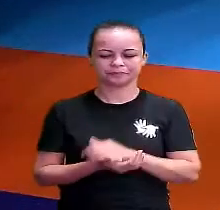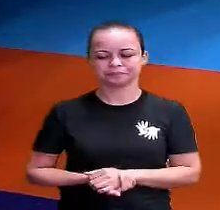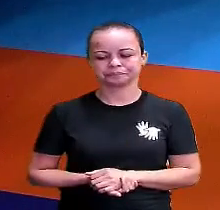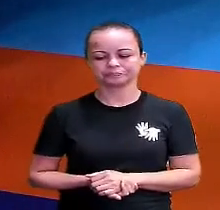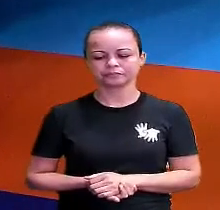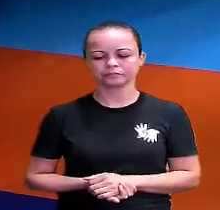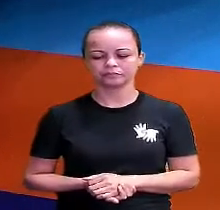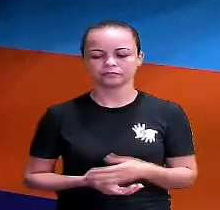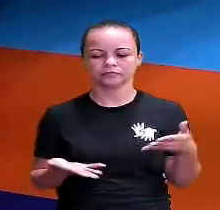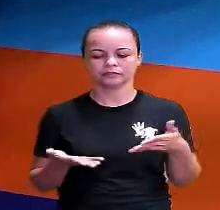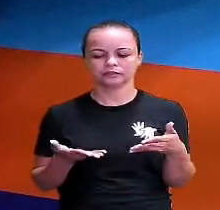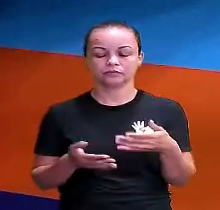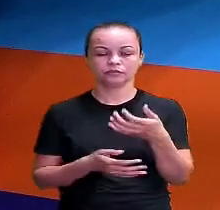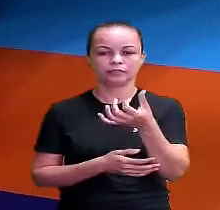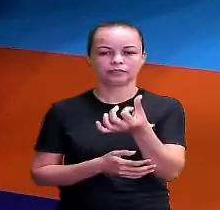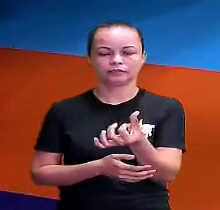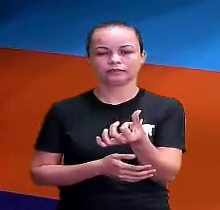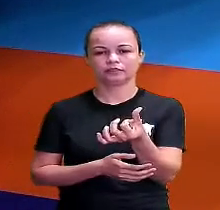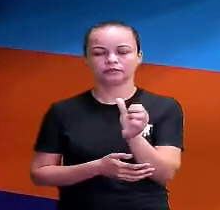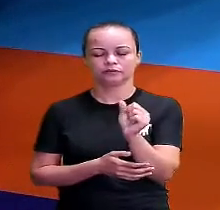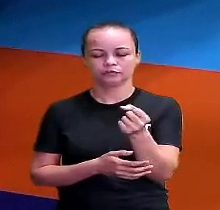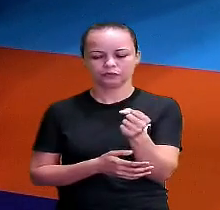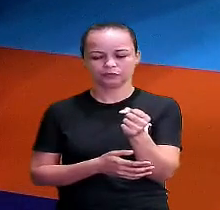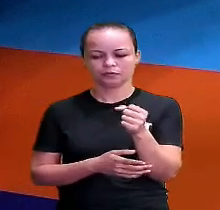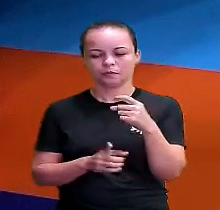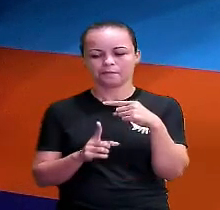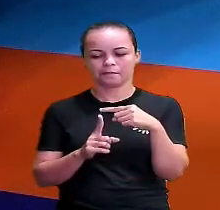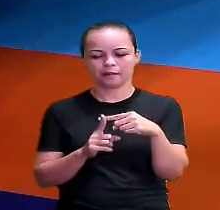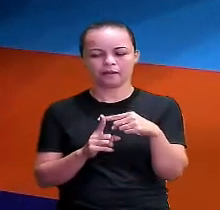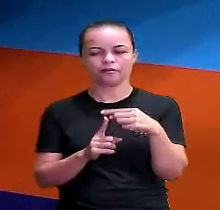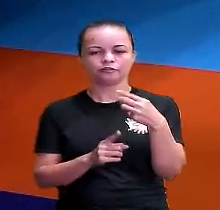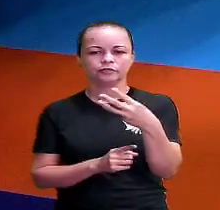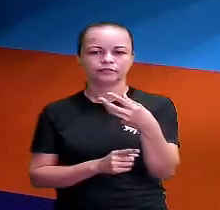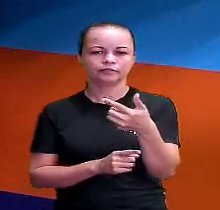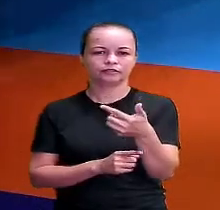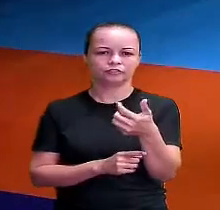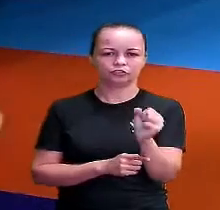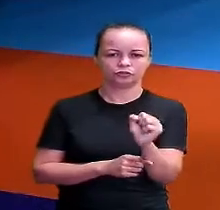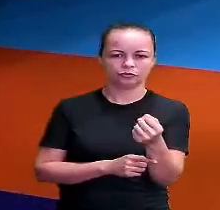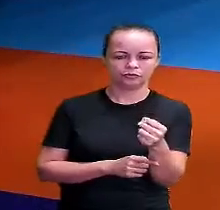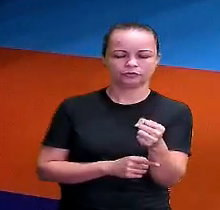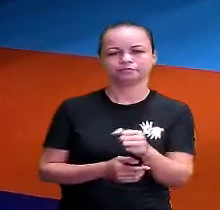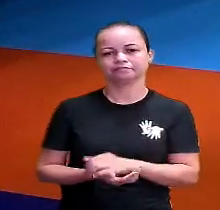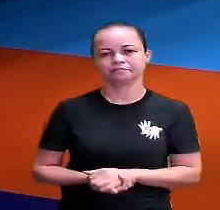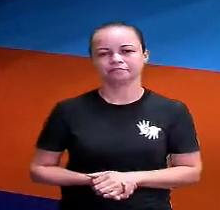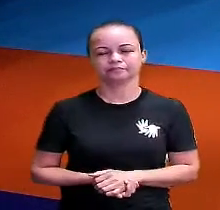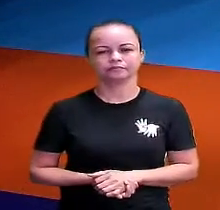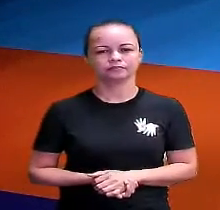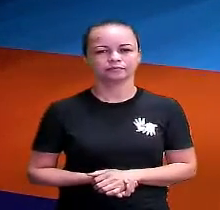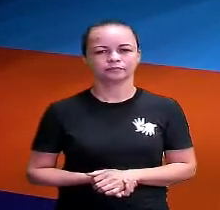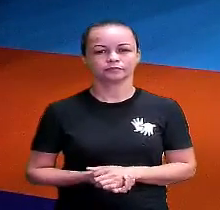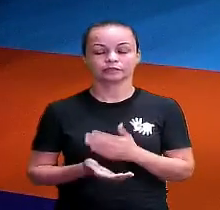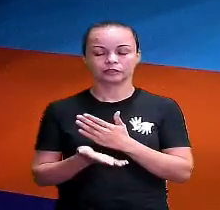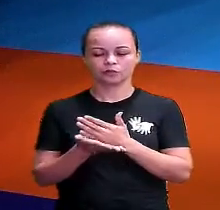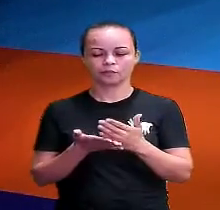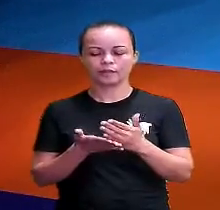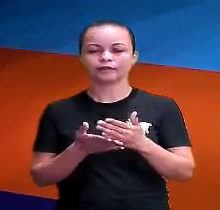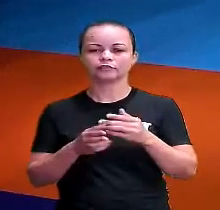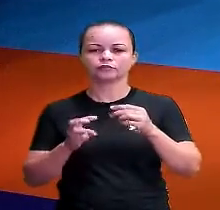Agora vamos fazer 68 mais 328, tá certo? Começo